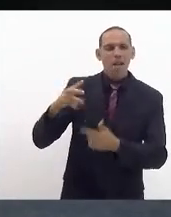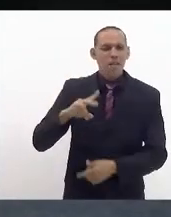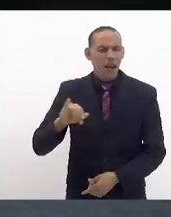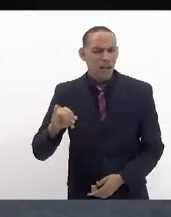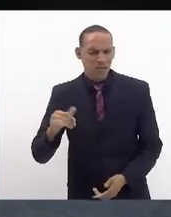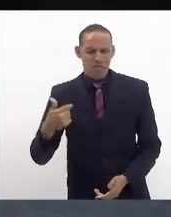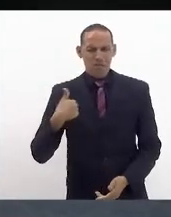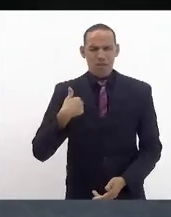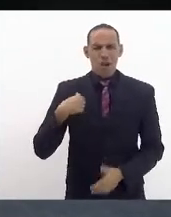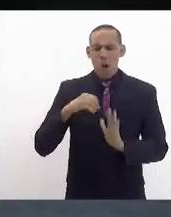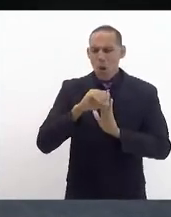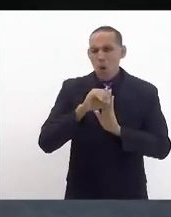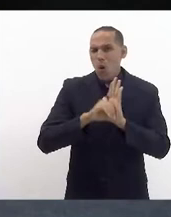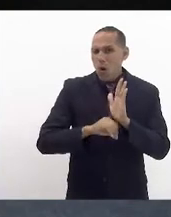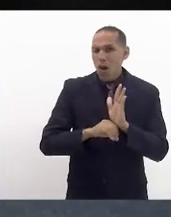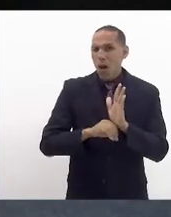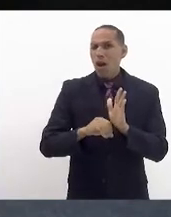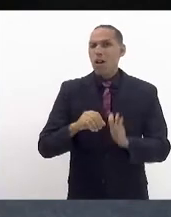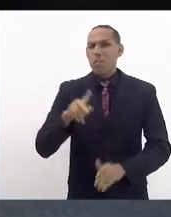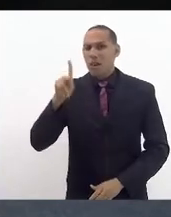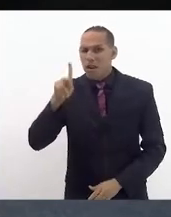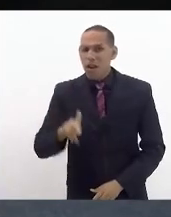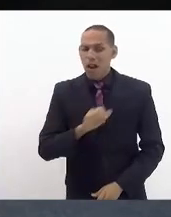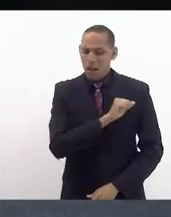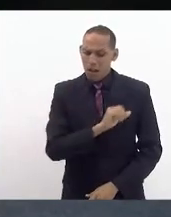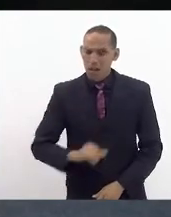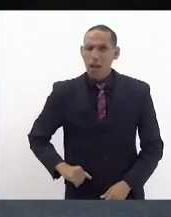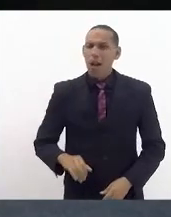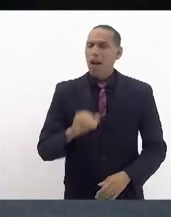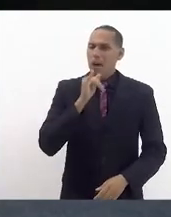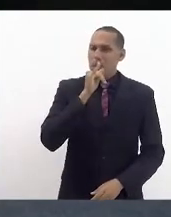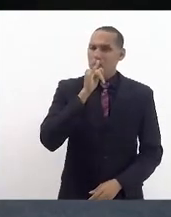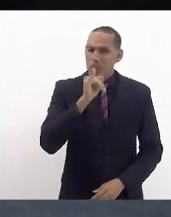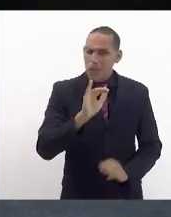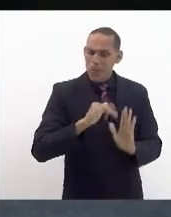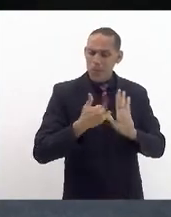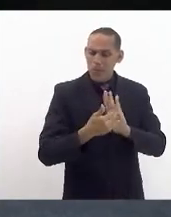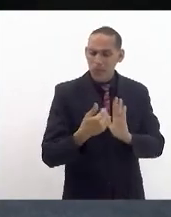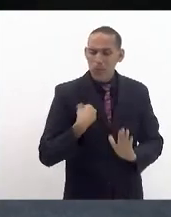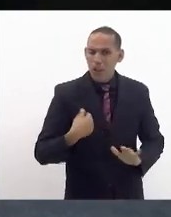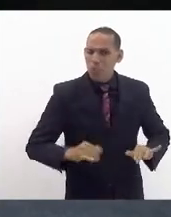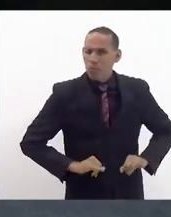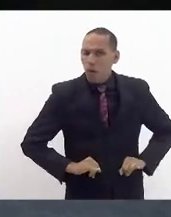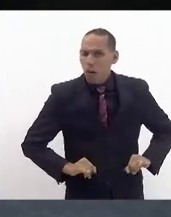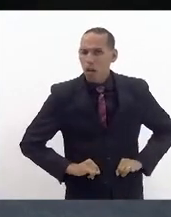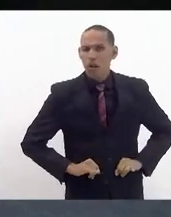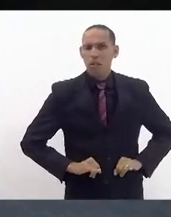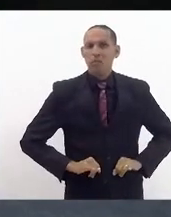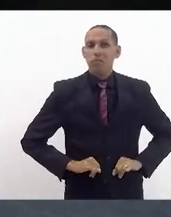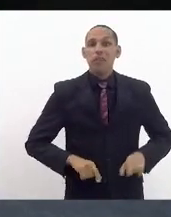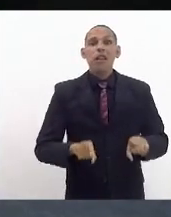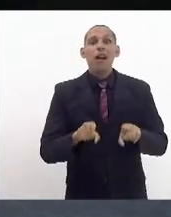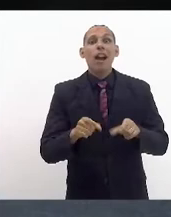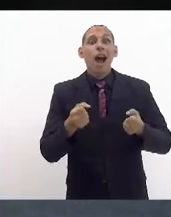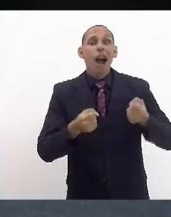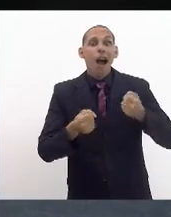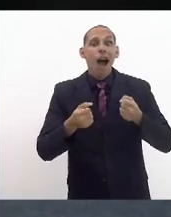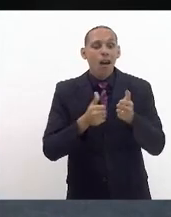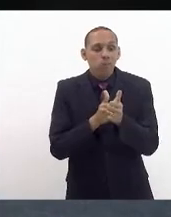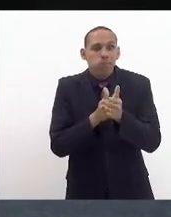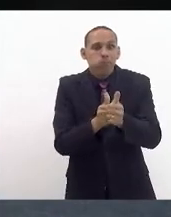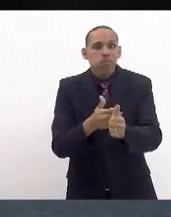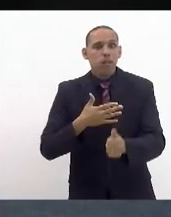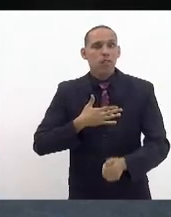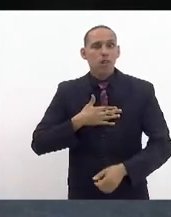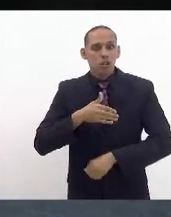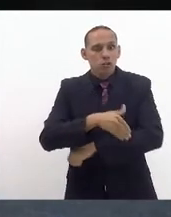ao presidente André Siciliano, informei tudo o que eu estava vivenciando, até carros me seguindo tinham